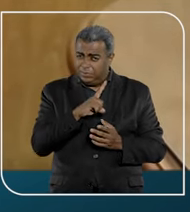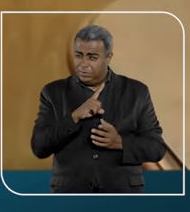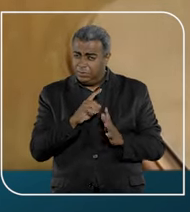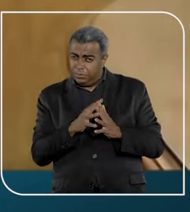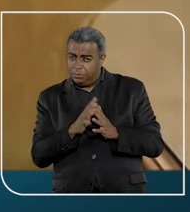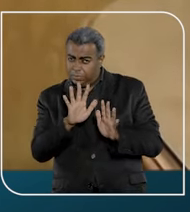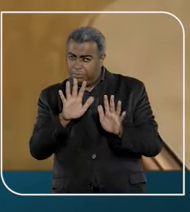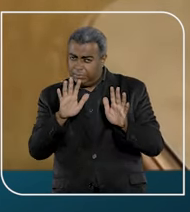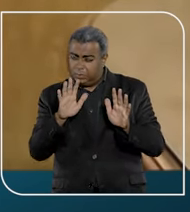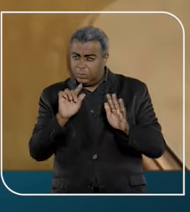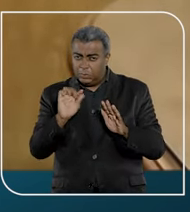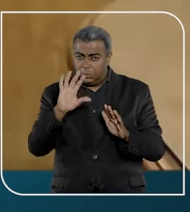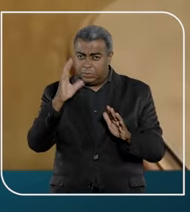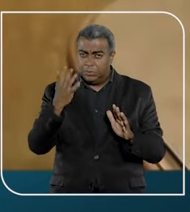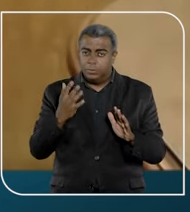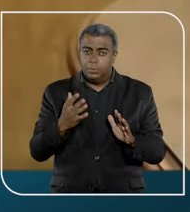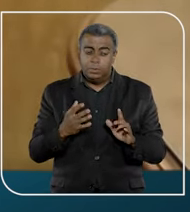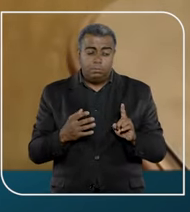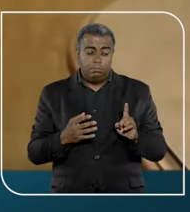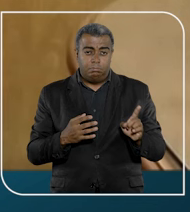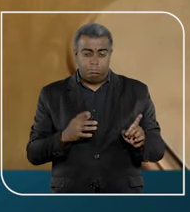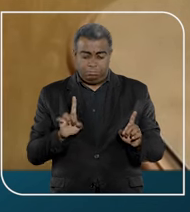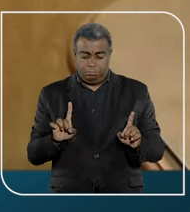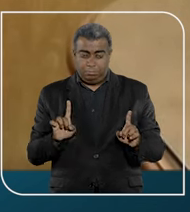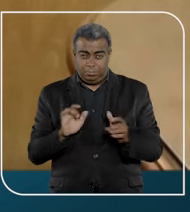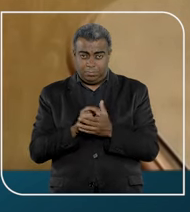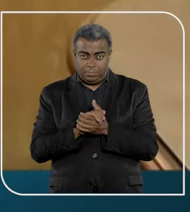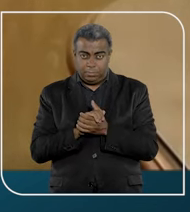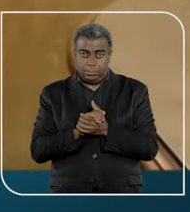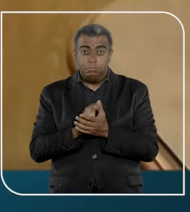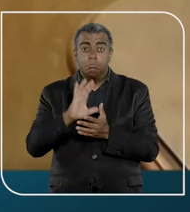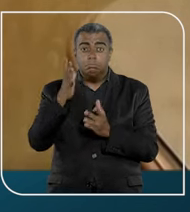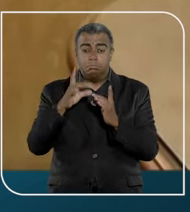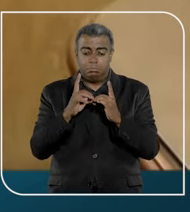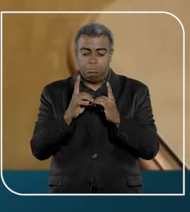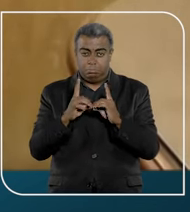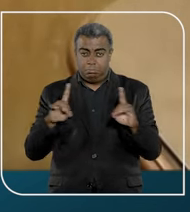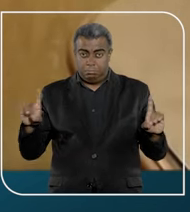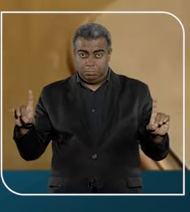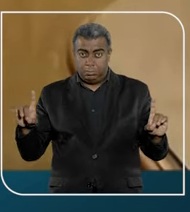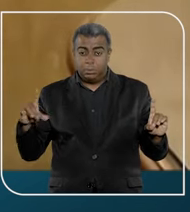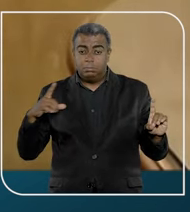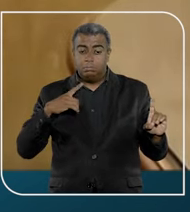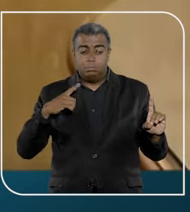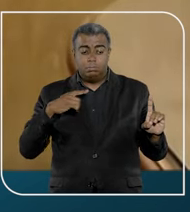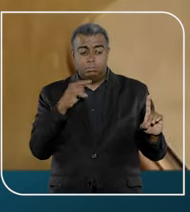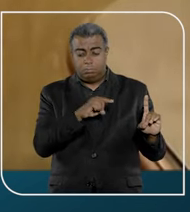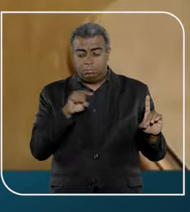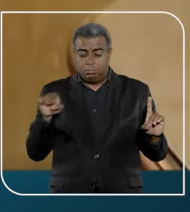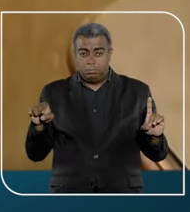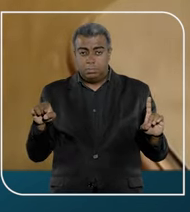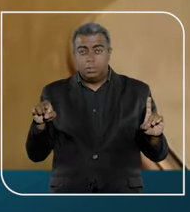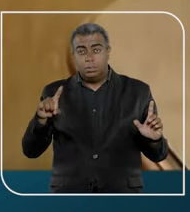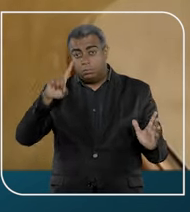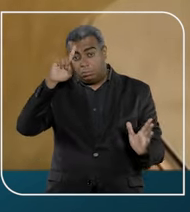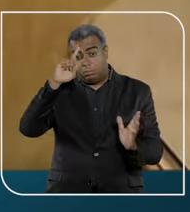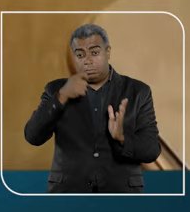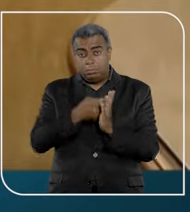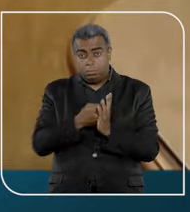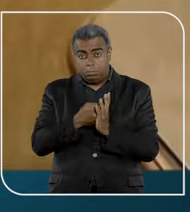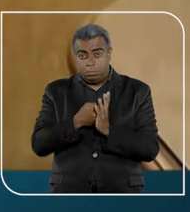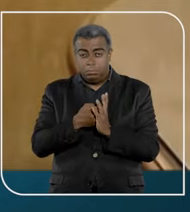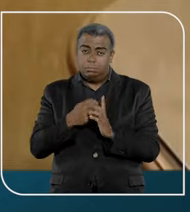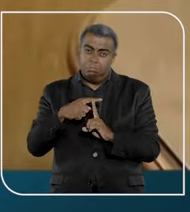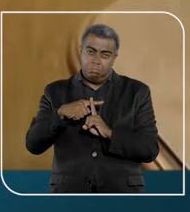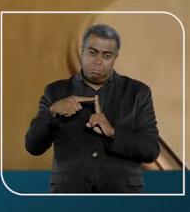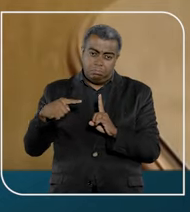era meio complexo de entender, mas foi o seguinte: num divórcio litigioso, gerou uma decisão